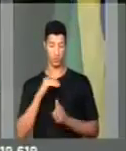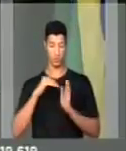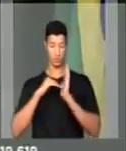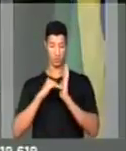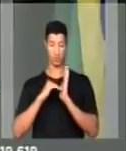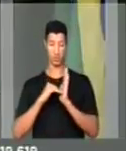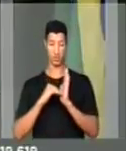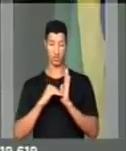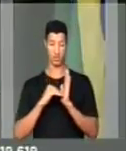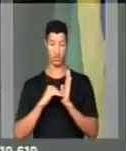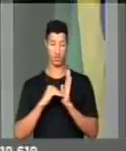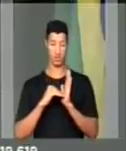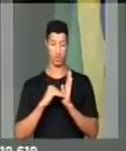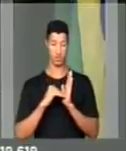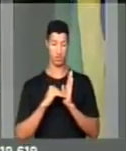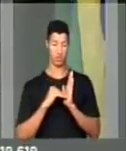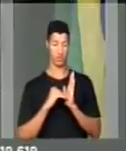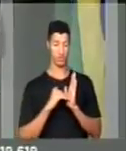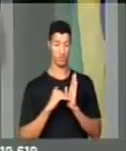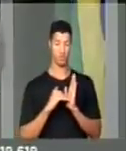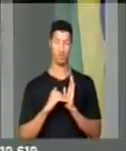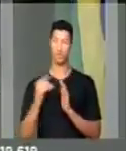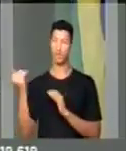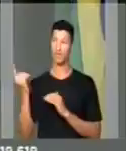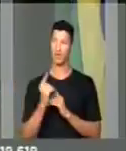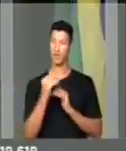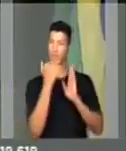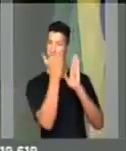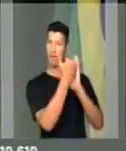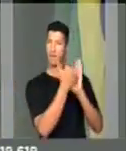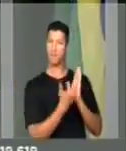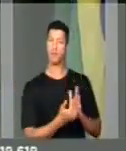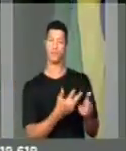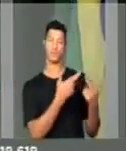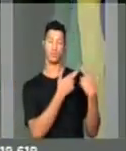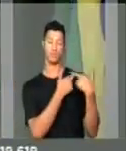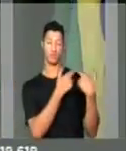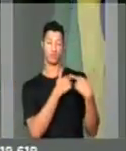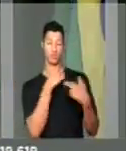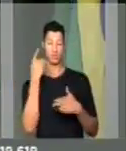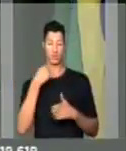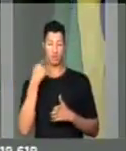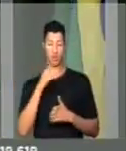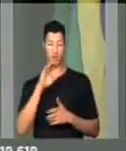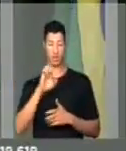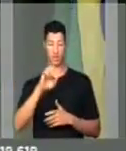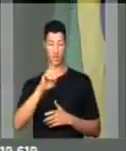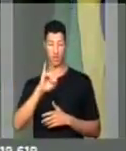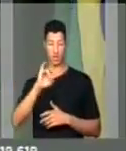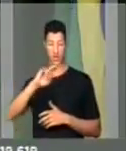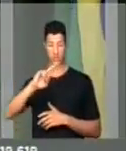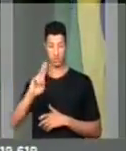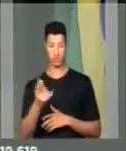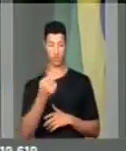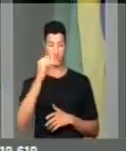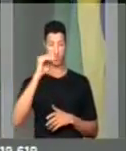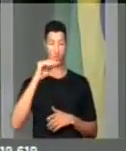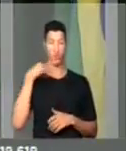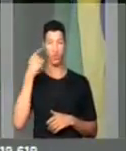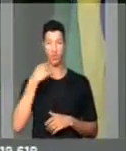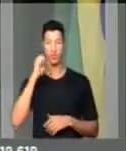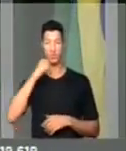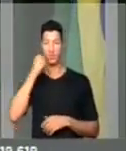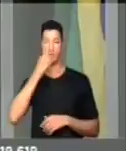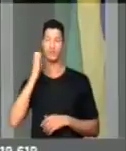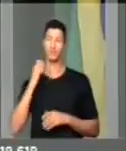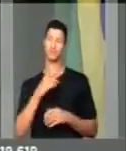Senado Federal vem cumprindo a parte dele, deputado Edinho Bez. O Senado Federal